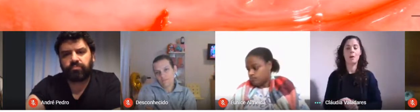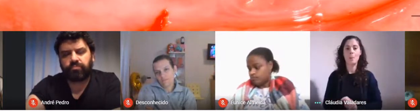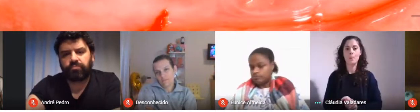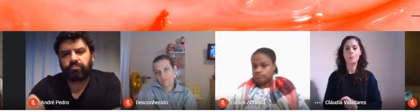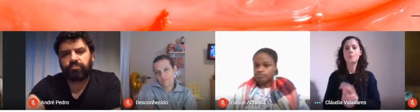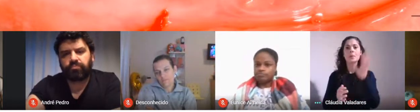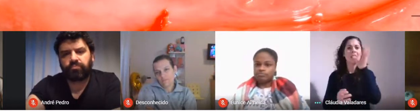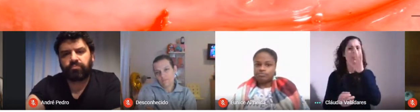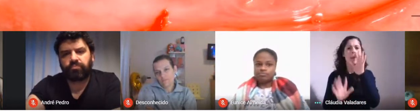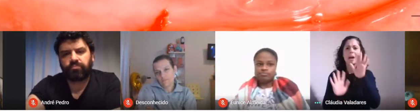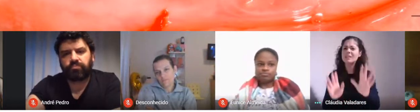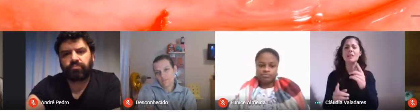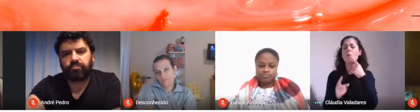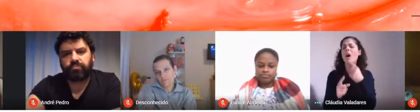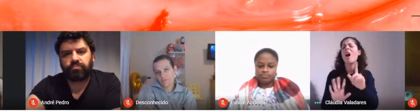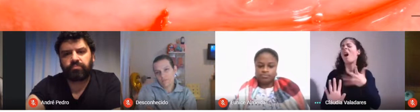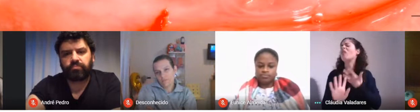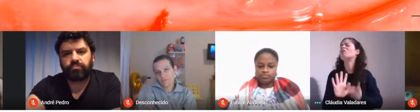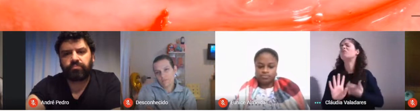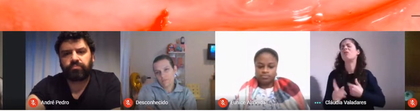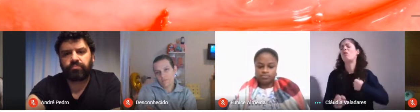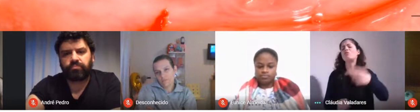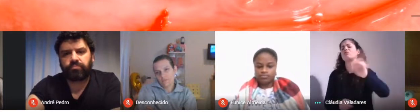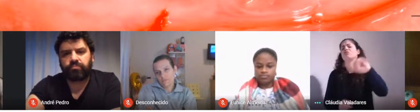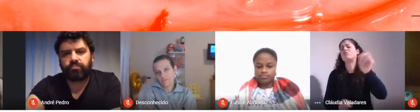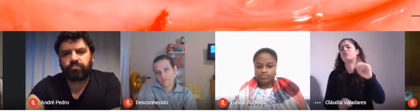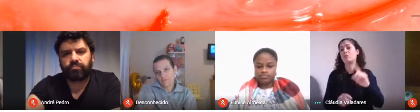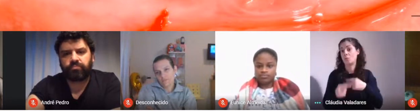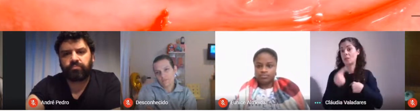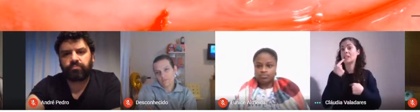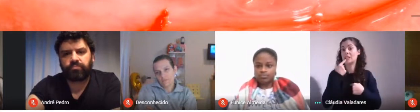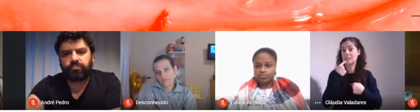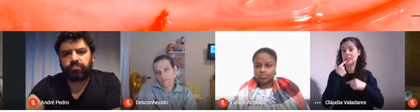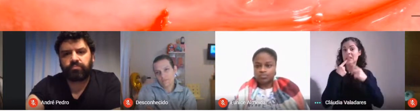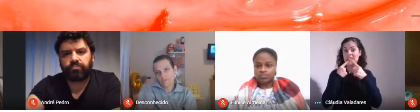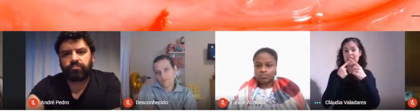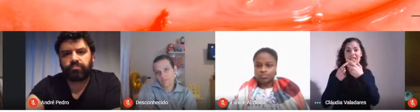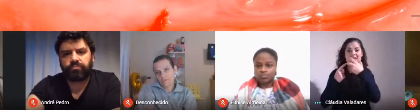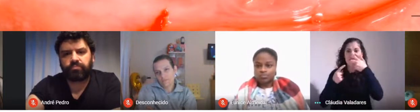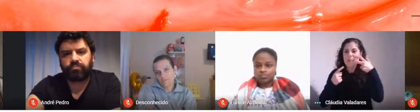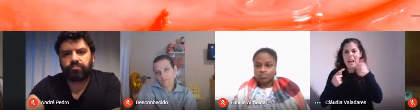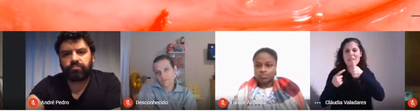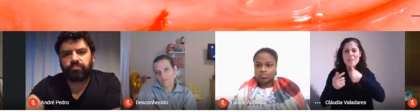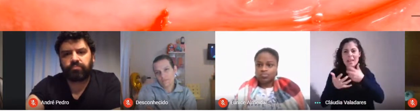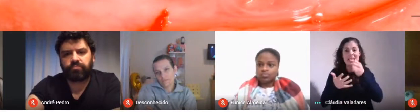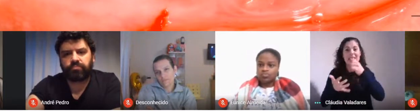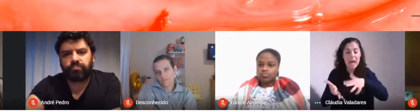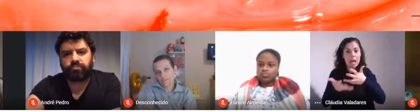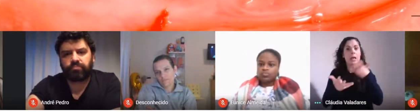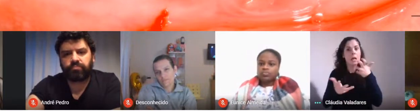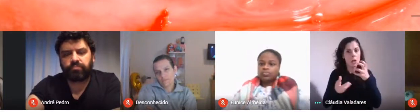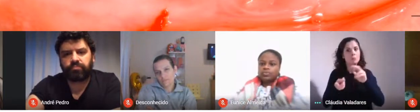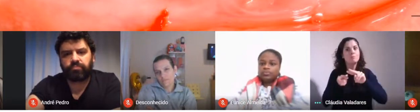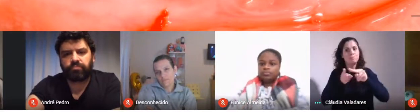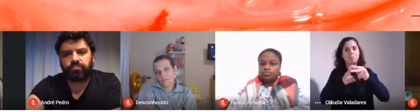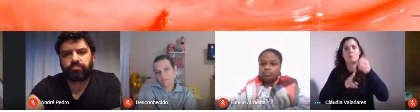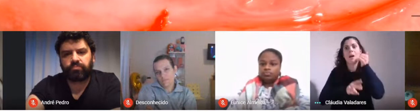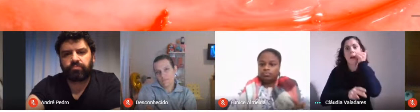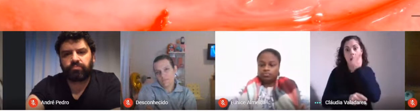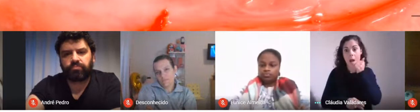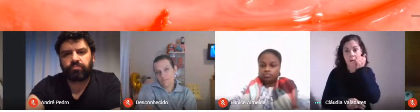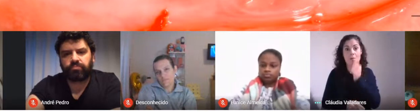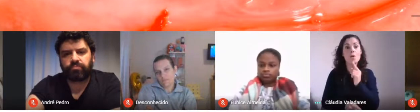não for tratada, ela vai evoluir para um estado muito mais grave, ao qual chamamos